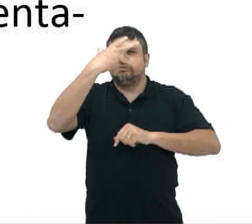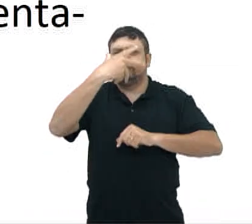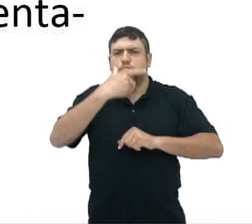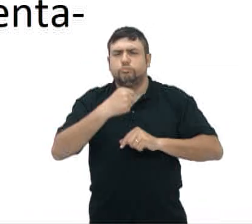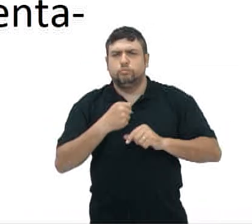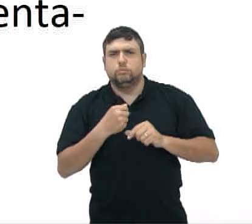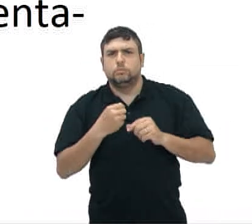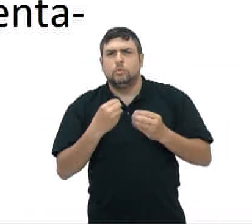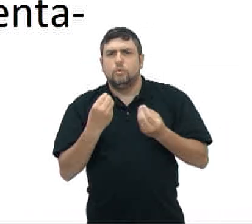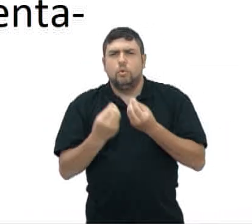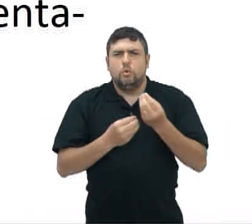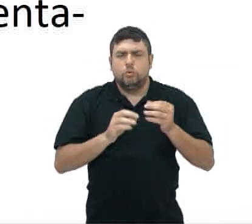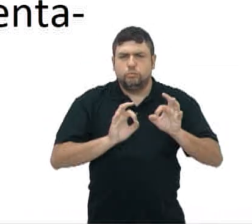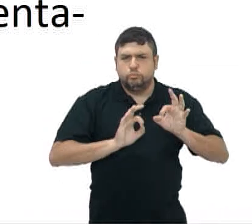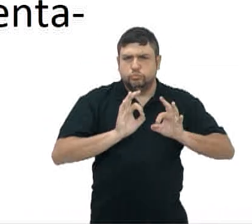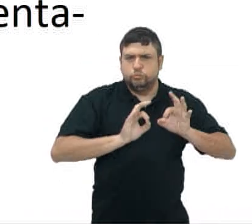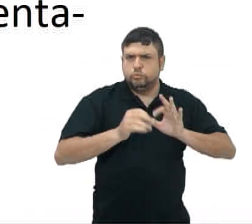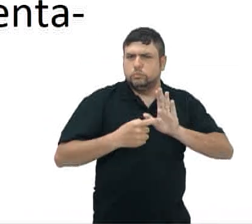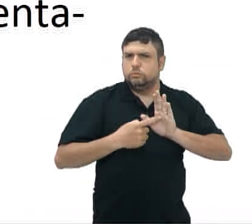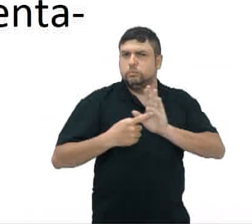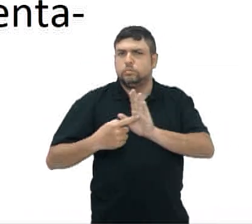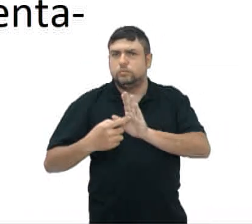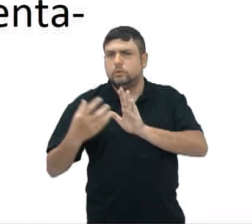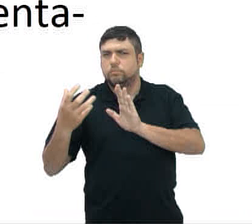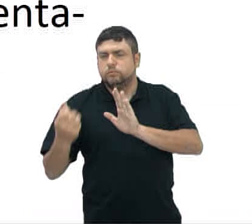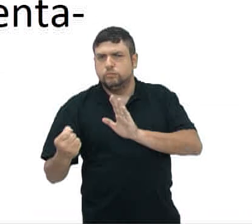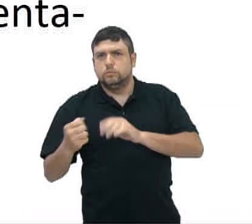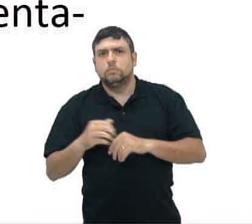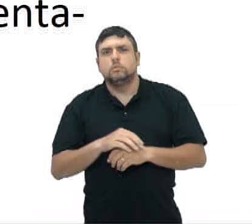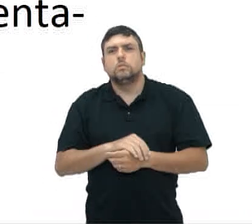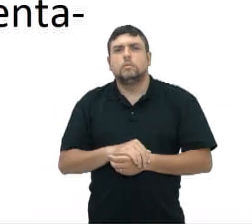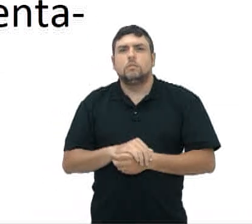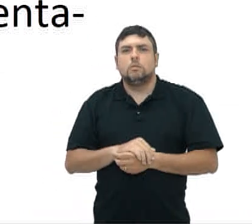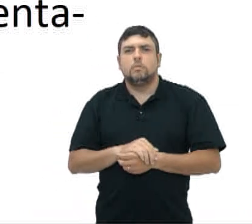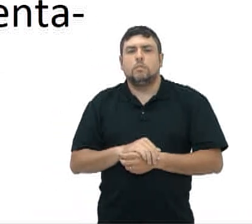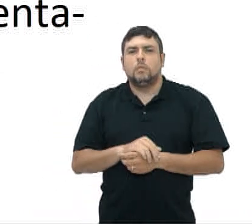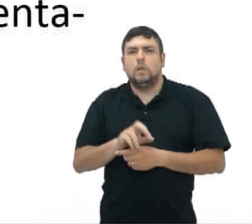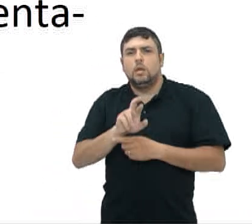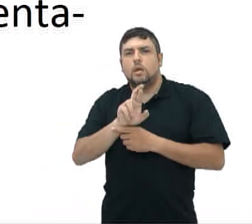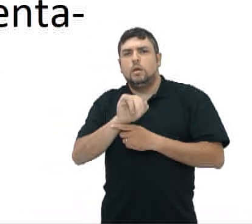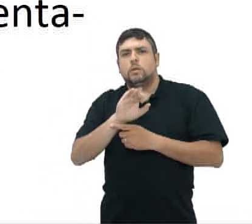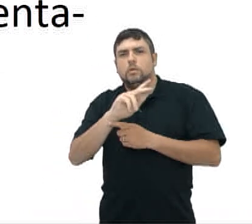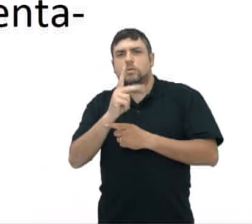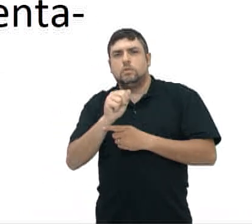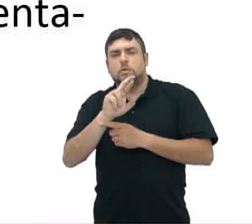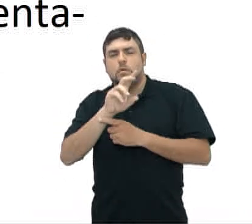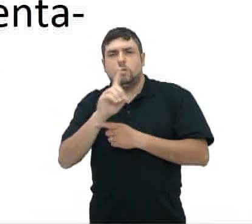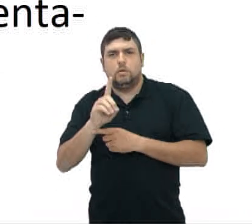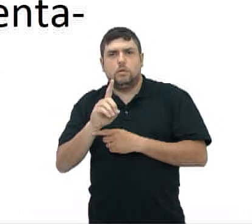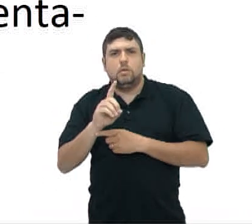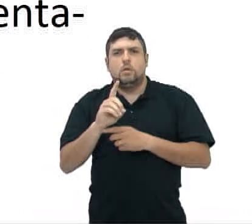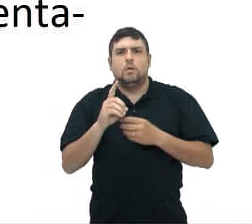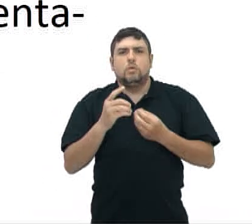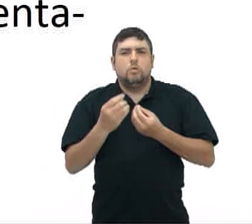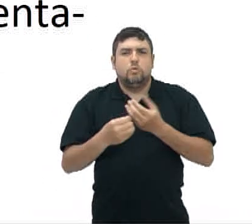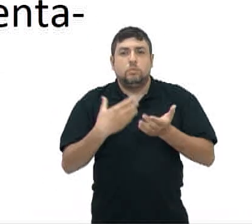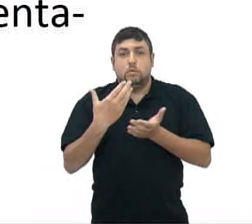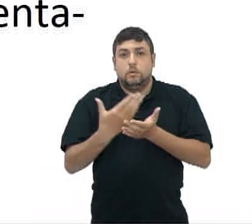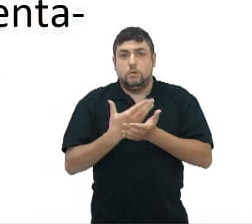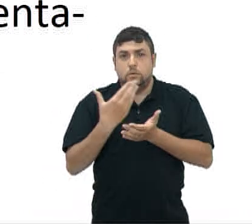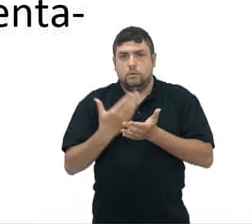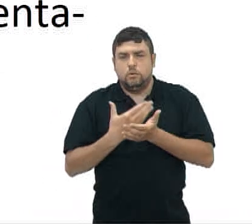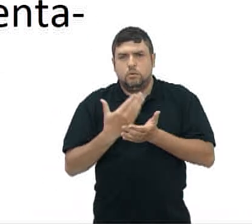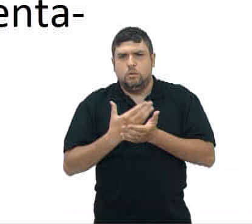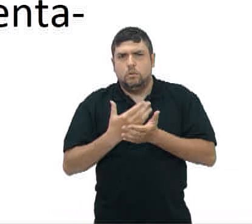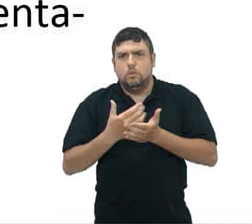e na recepção do espectador. Quando o filósofo e crítico de arte Richard von Heine, em seu livro A Arte e seus Objetos,